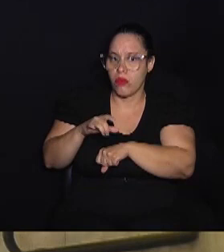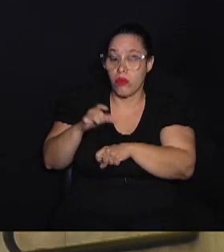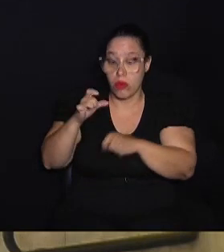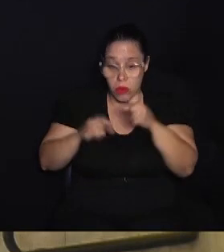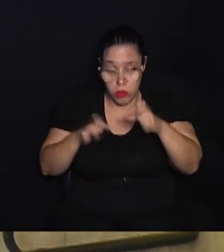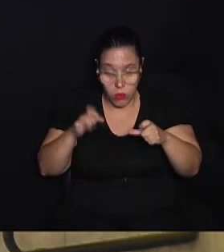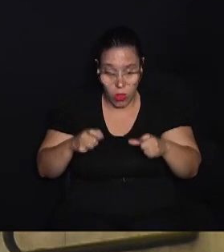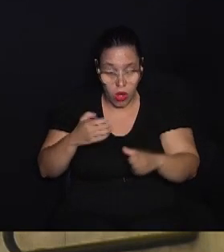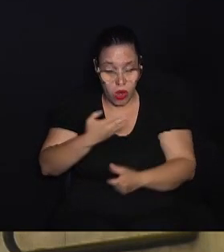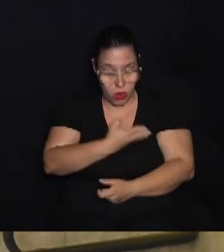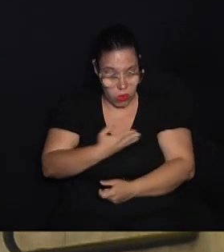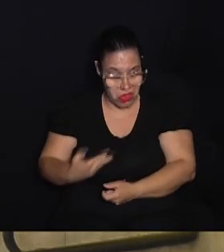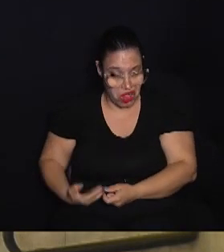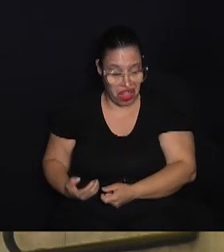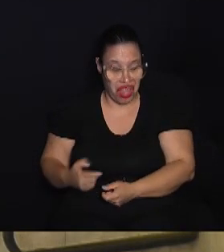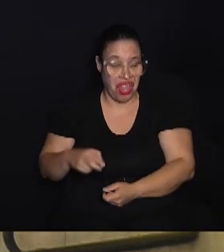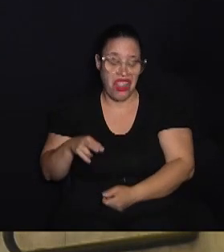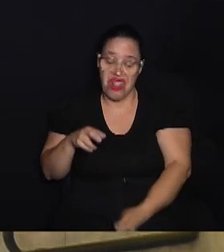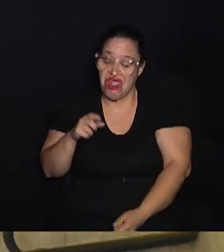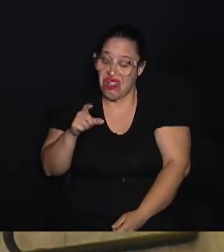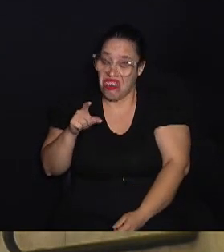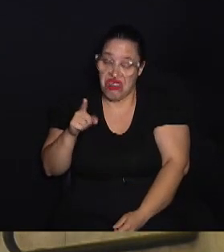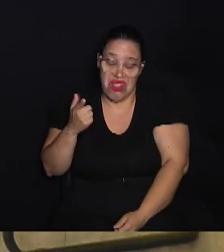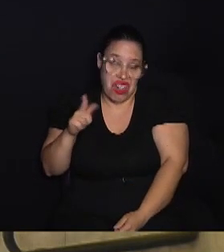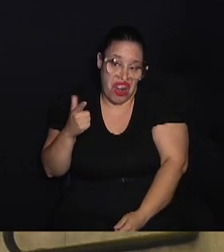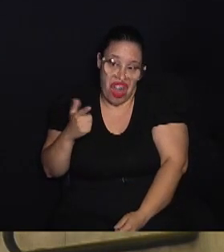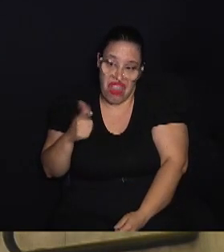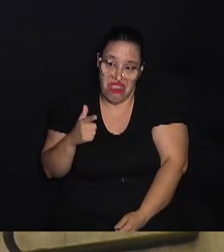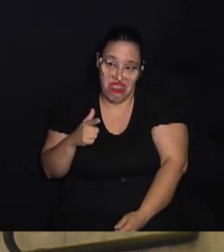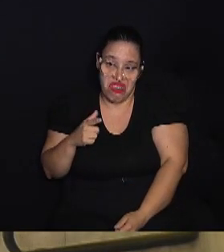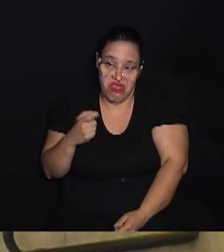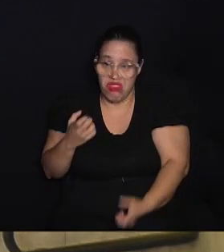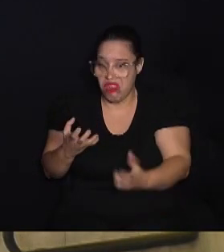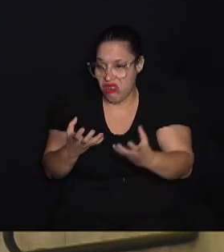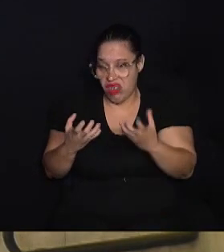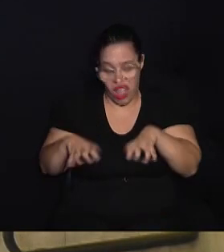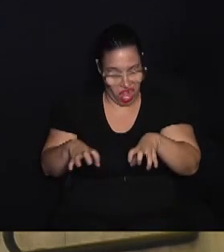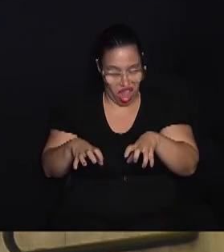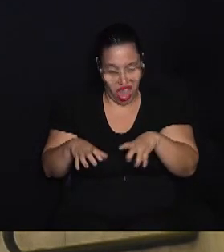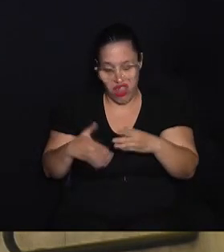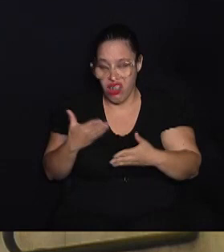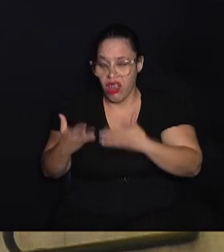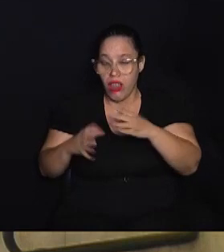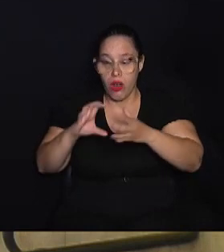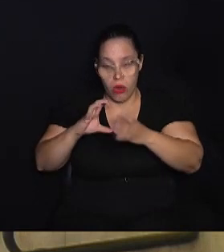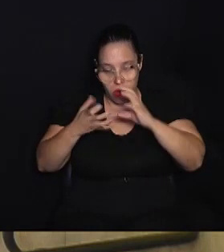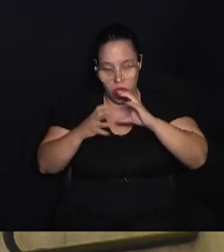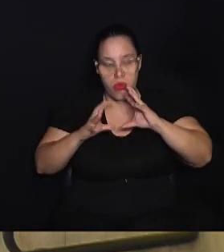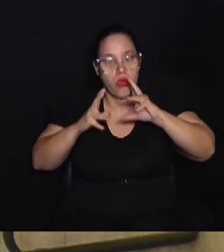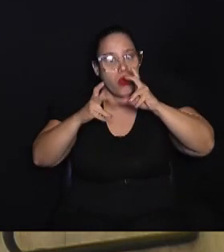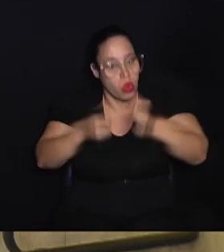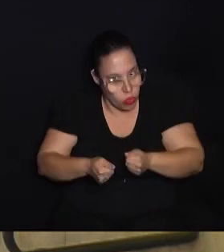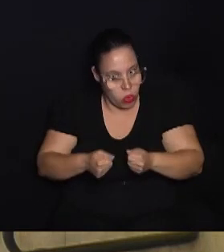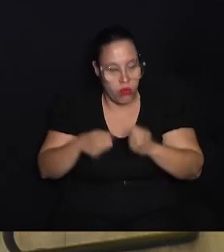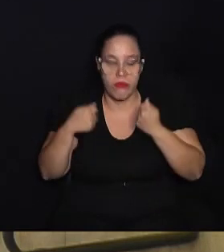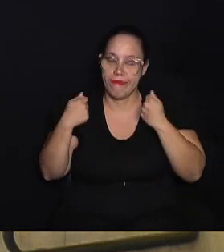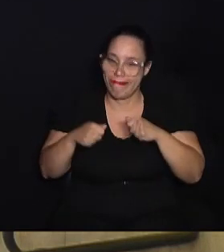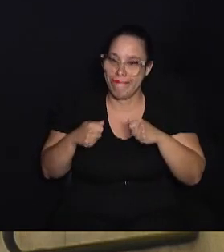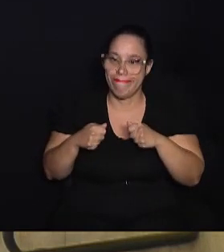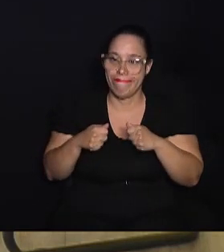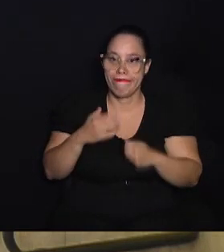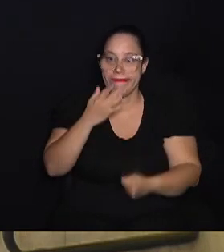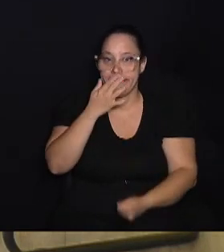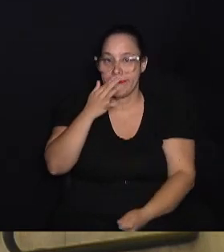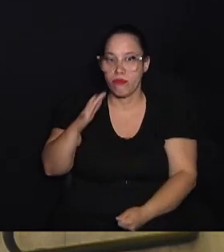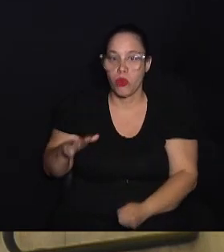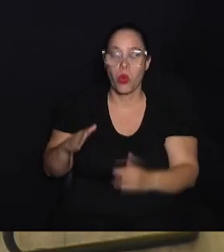alguns governos não queiram lidar com isso, a questão climática está aí, que todos nós precisamos lidar. Até a criança que está